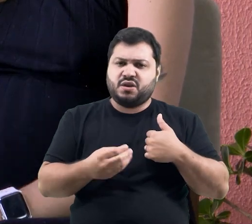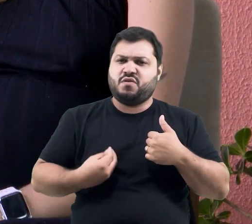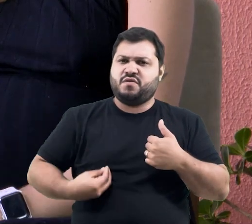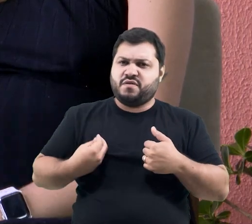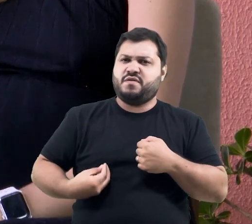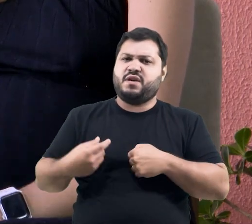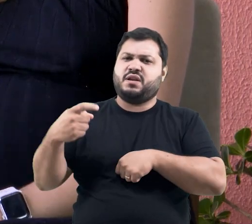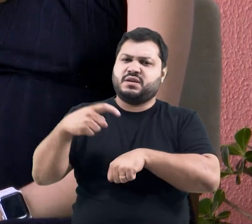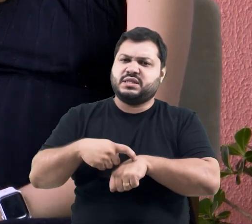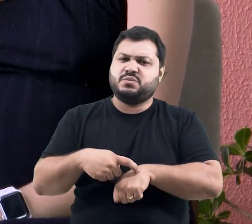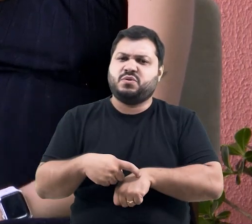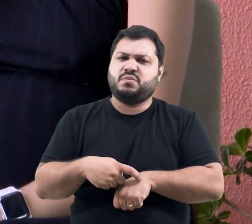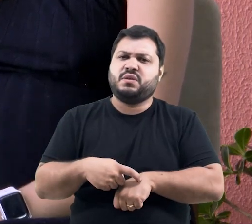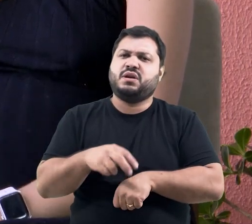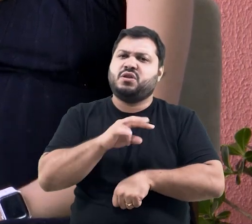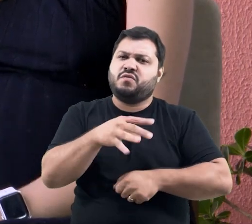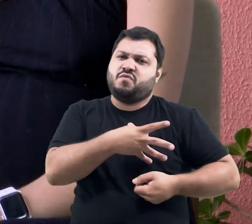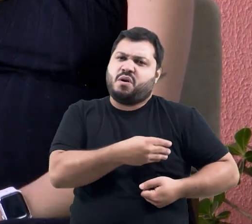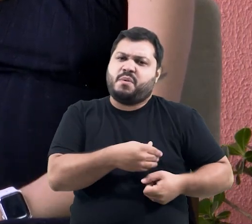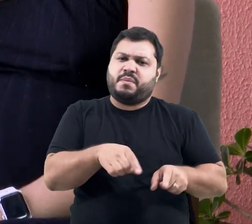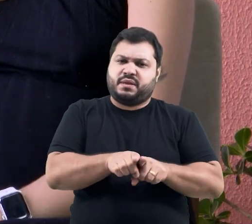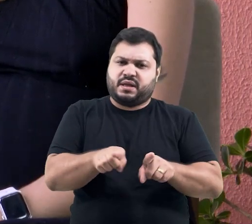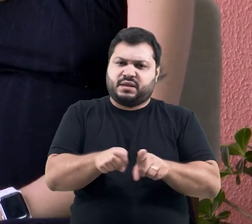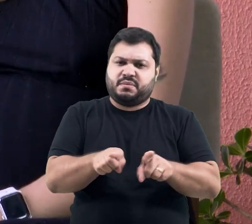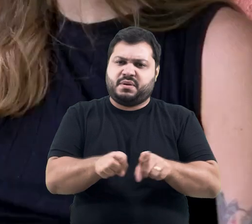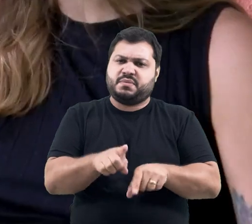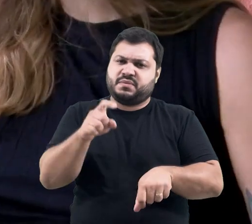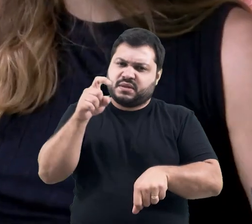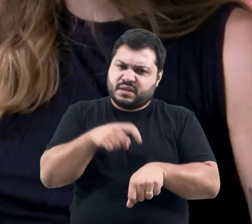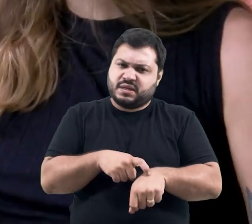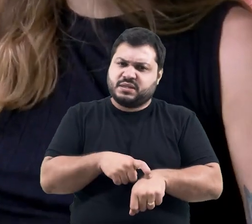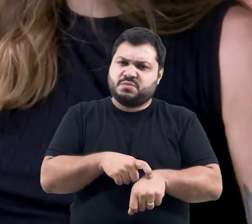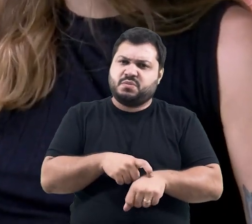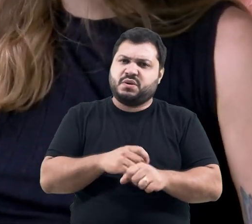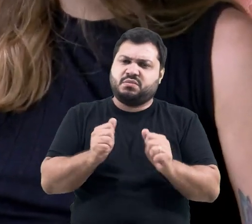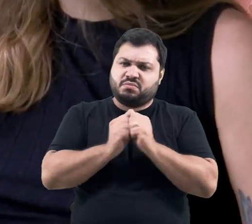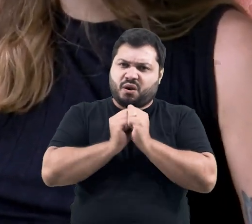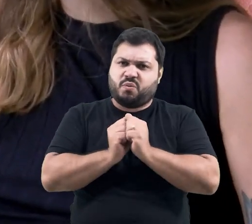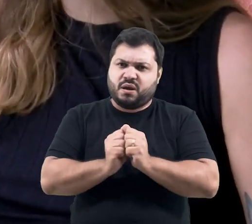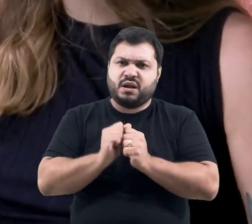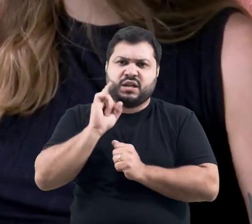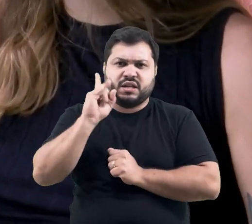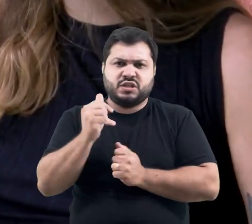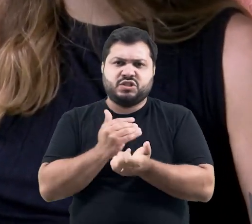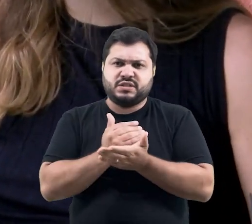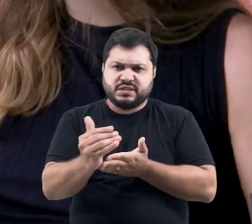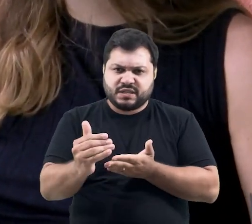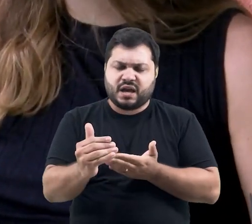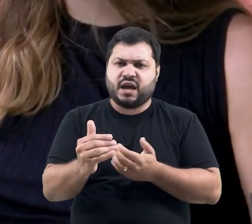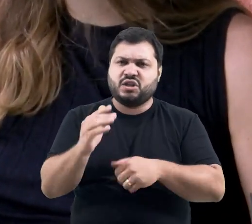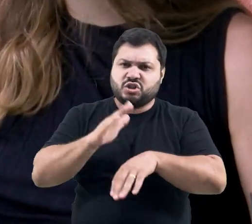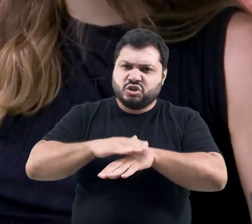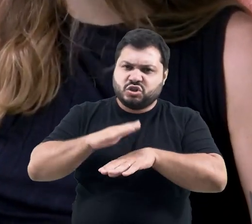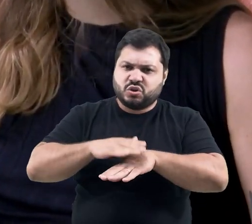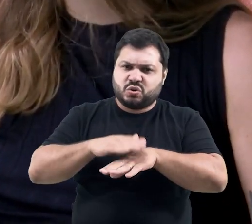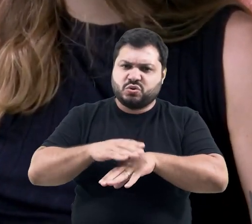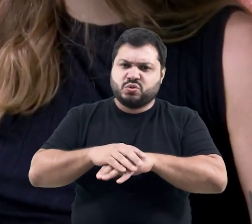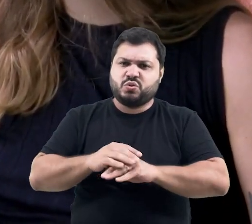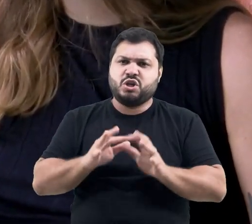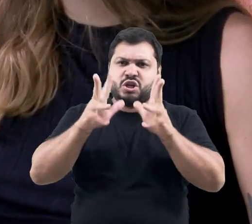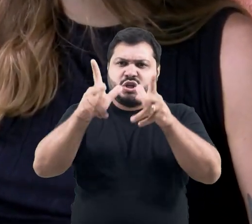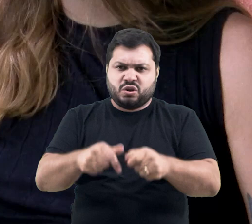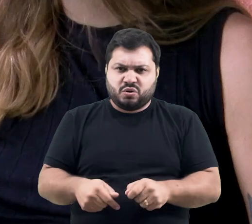estar ali, né, vivendo esse momento, vou amamentar também. Esse momento de estar com ele nesses dias iniciais e de